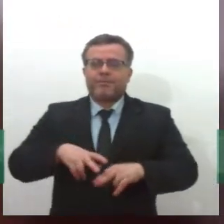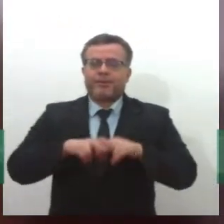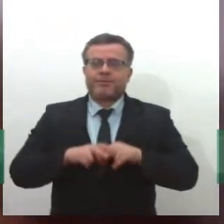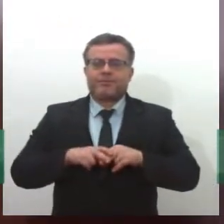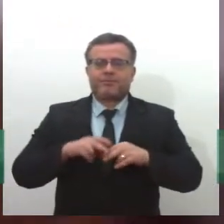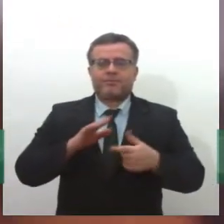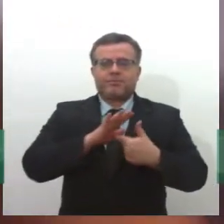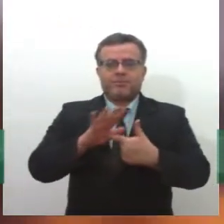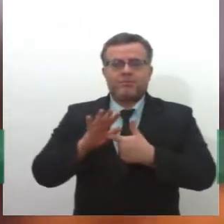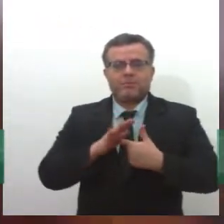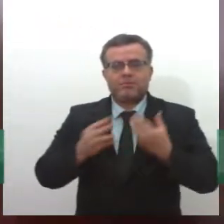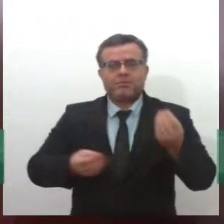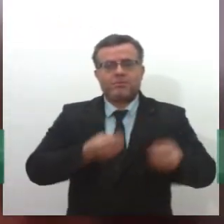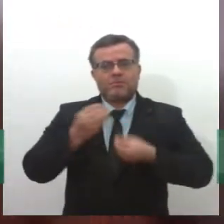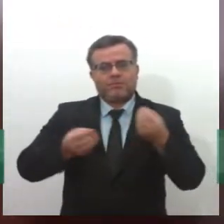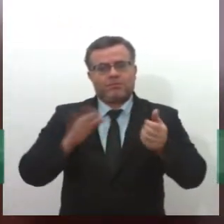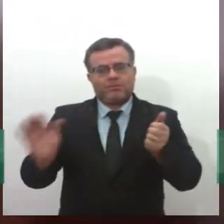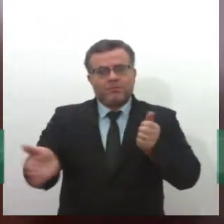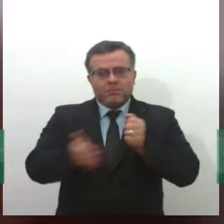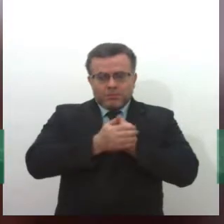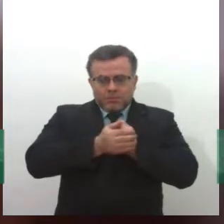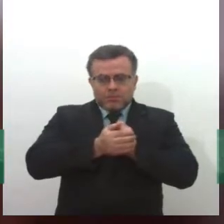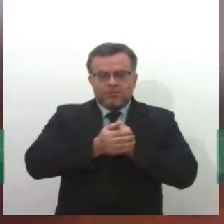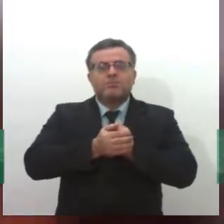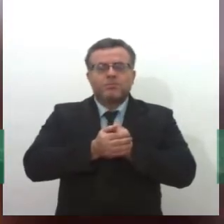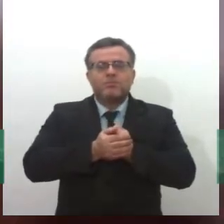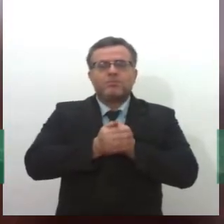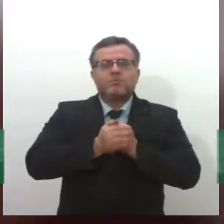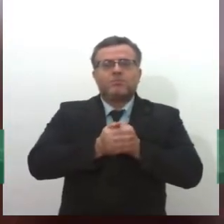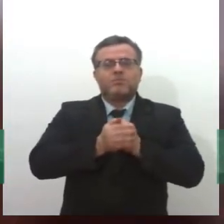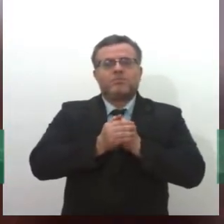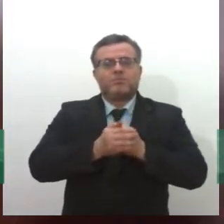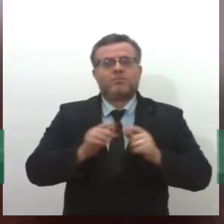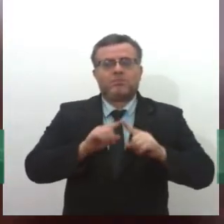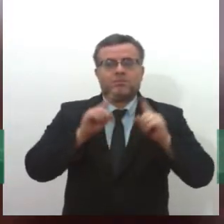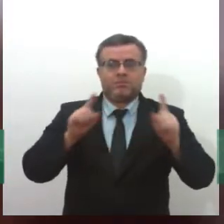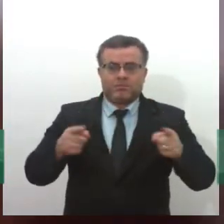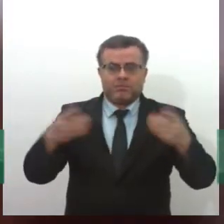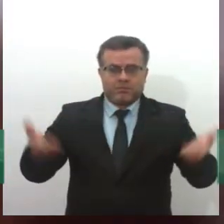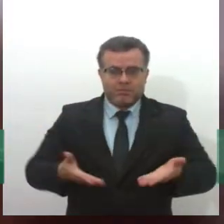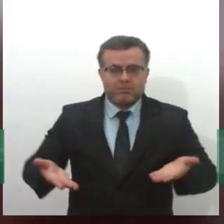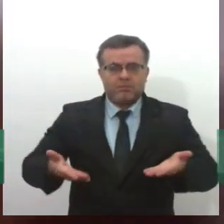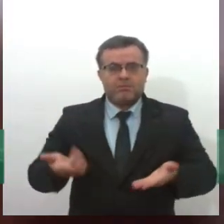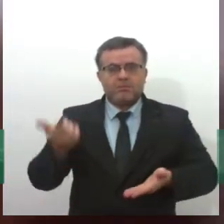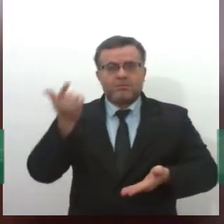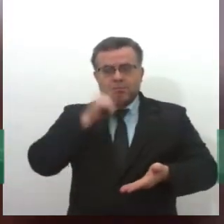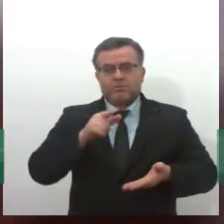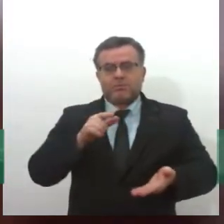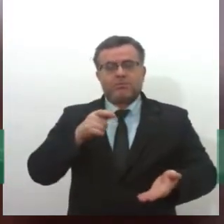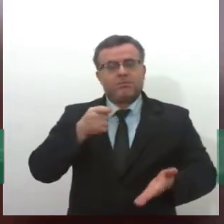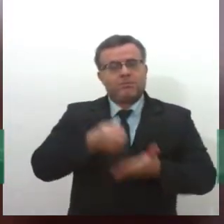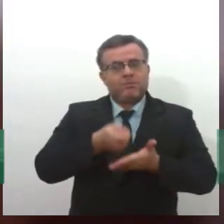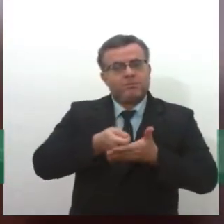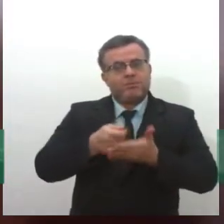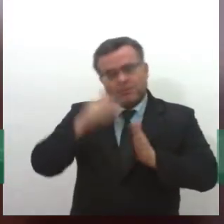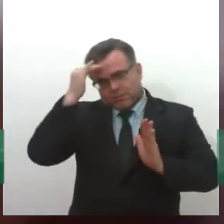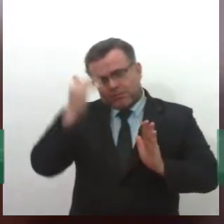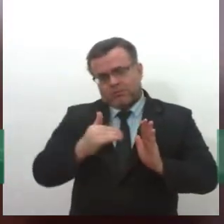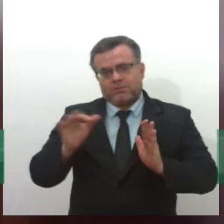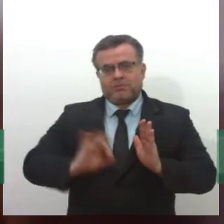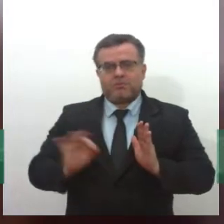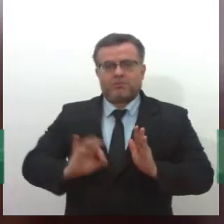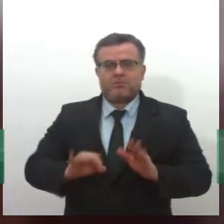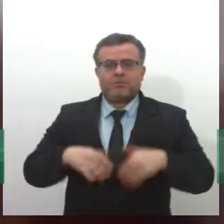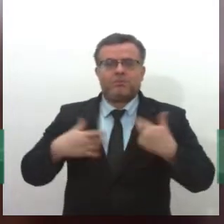Troia. Ela se apresenta como um presente, mas junto do presente já vem a possibilidade de não cumprimento. Então, ela coloca